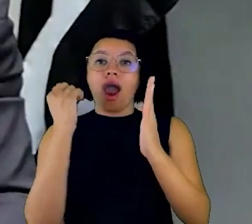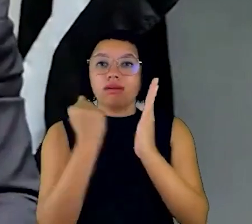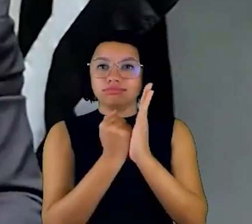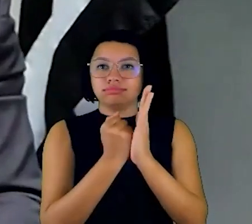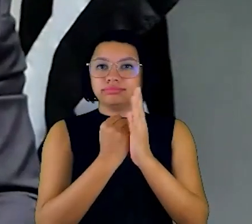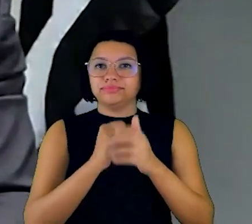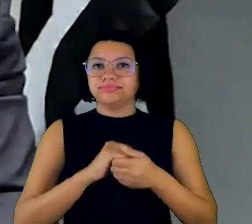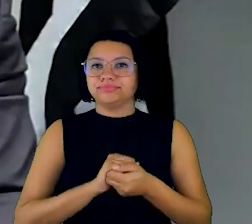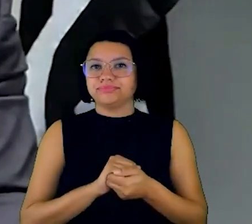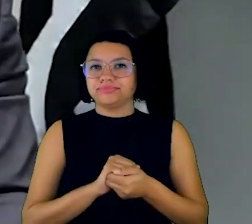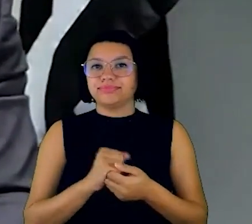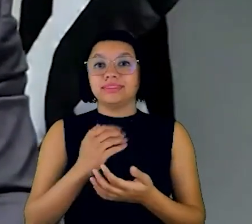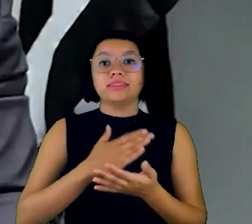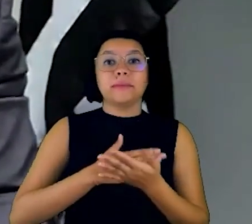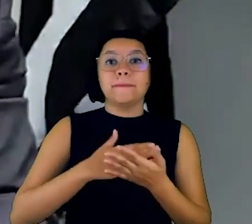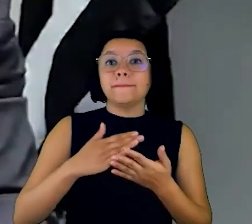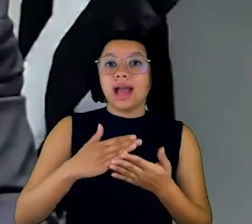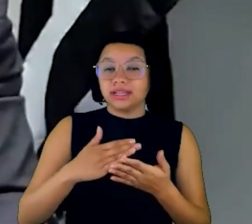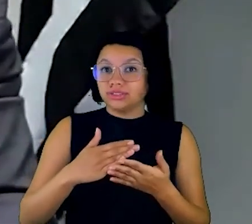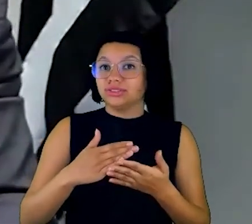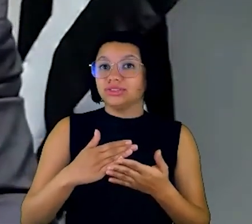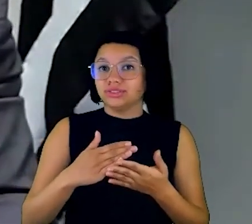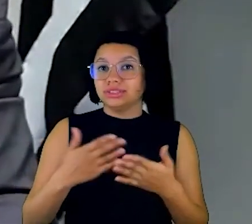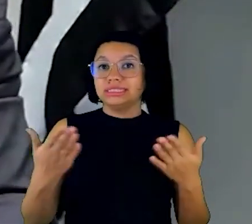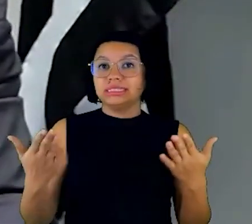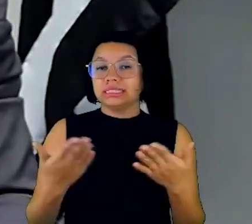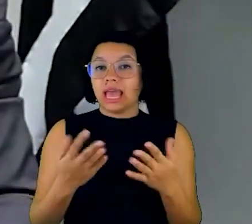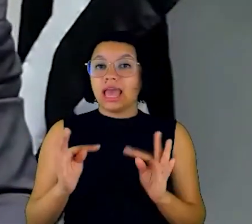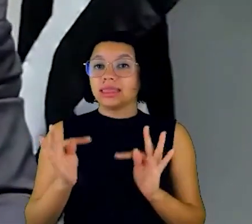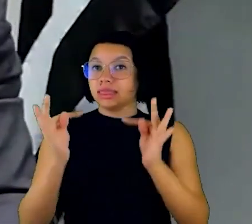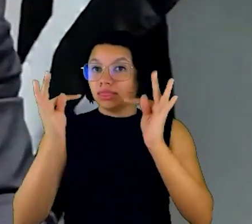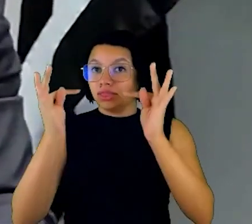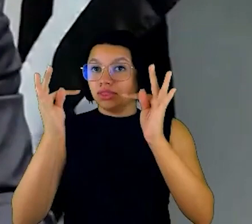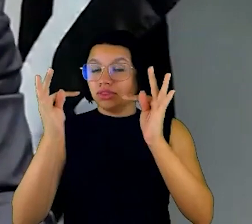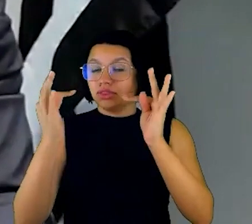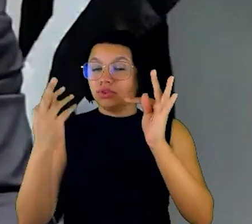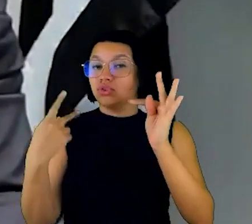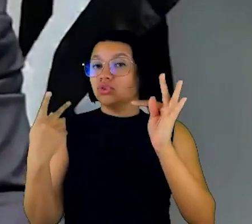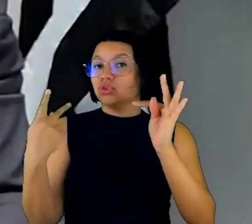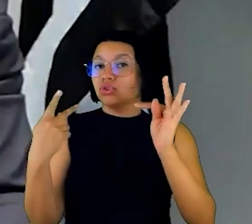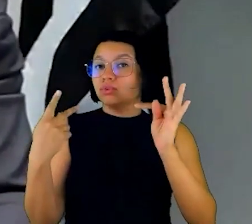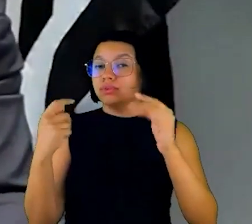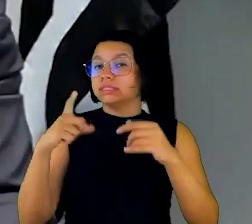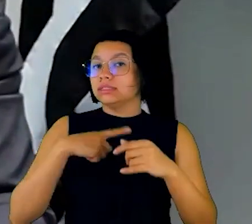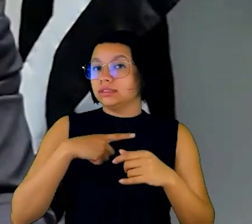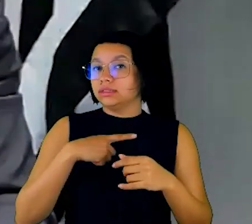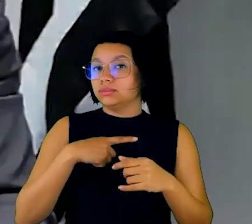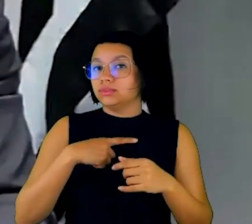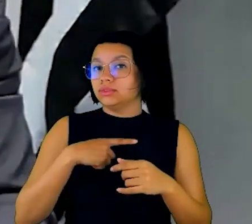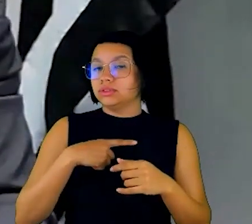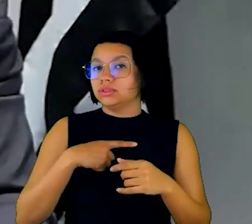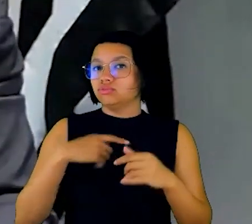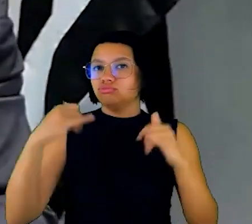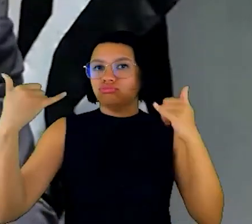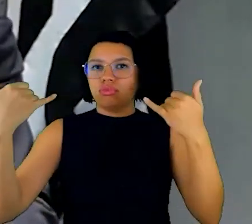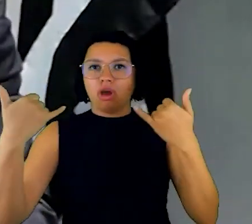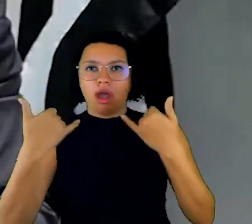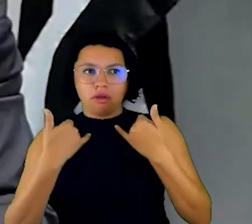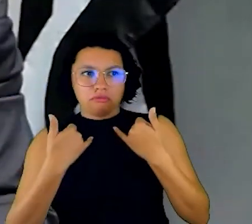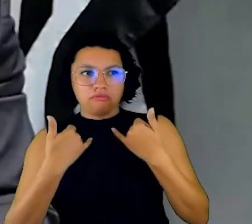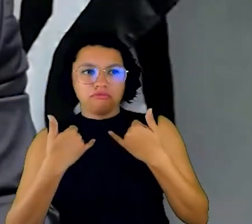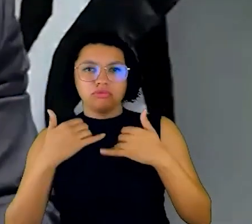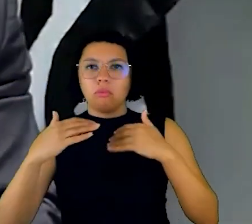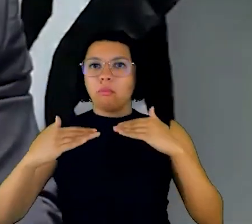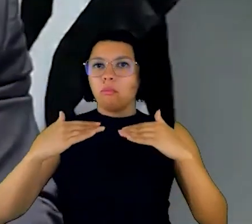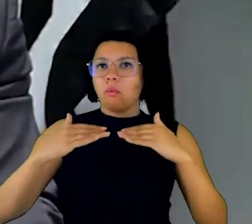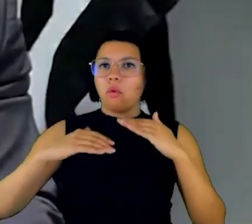patrimonial. A partir dessa tecnologia que nós temos as notícias a respeito